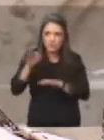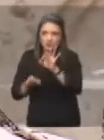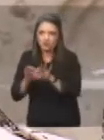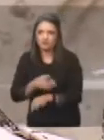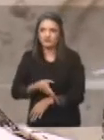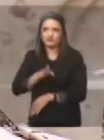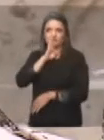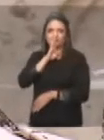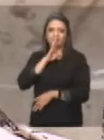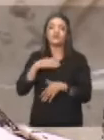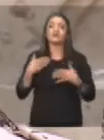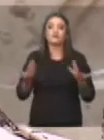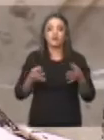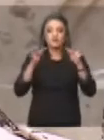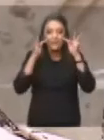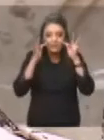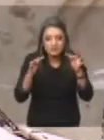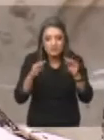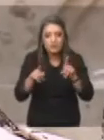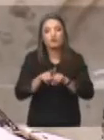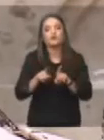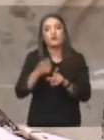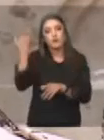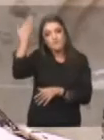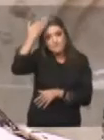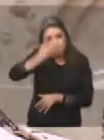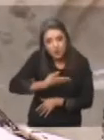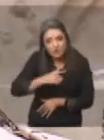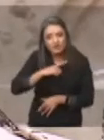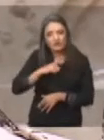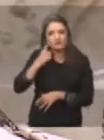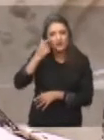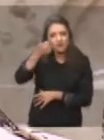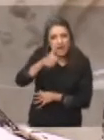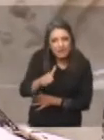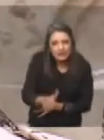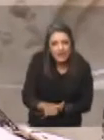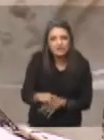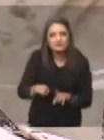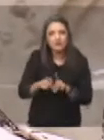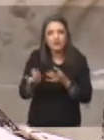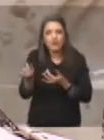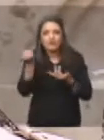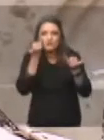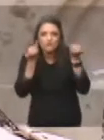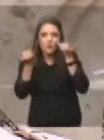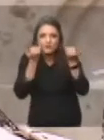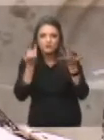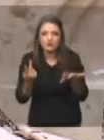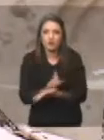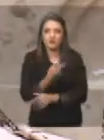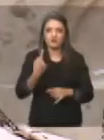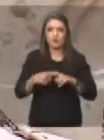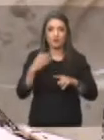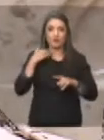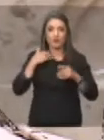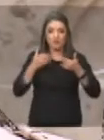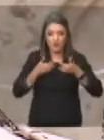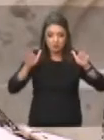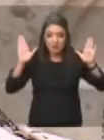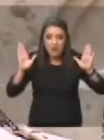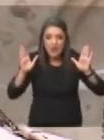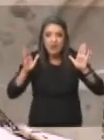provas produzidas sob contraditório judicial, em especial a análise dos dados colhidos a partir do afastamento do sigilo bancário, toda a